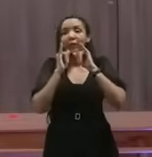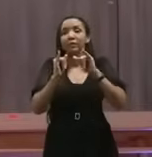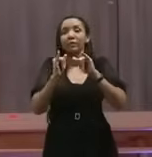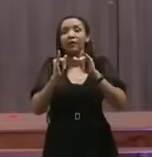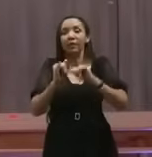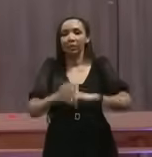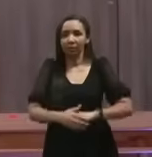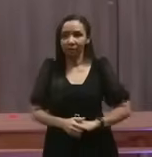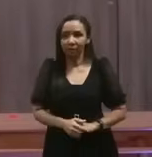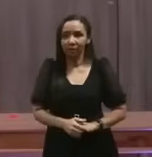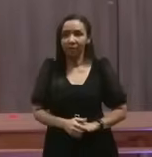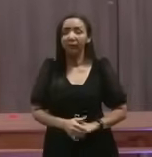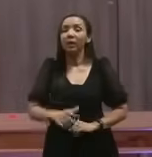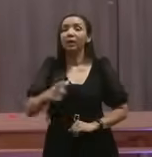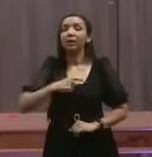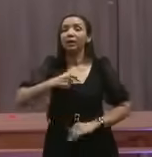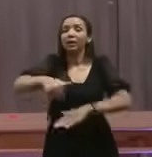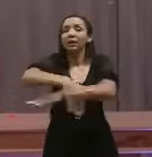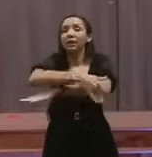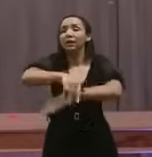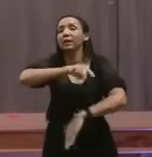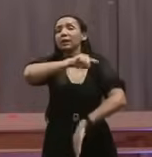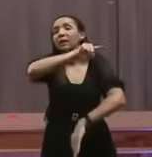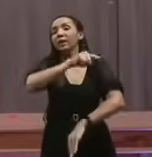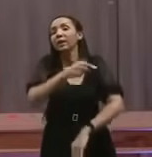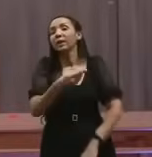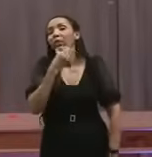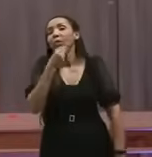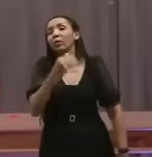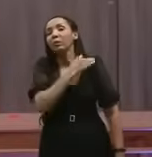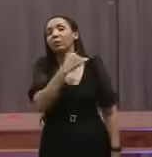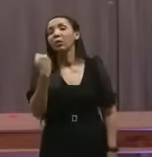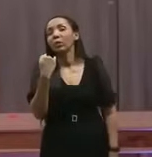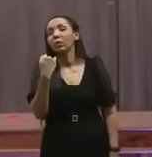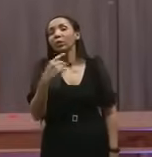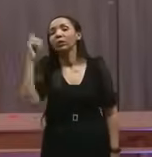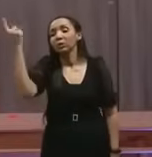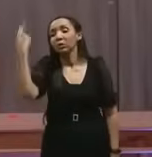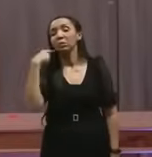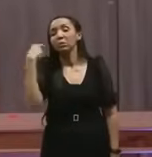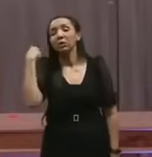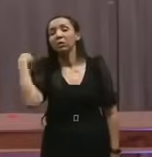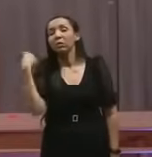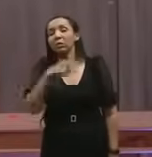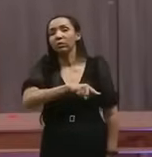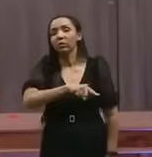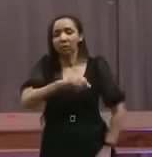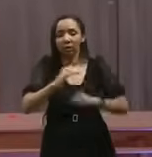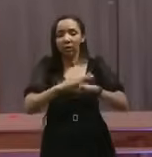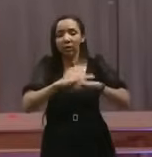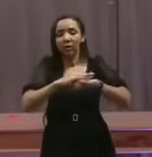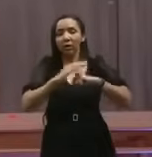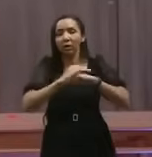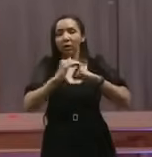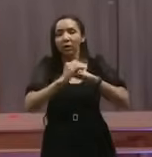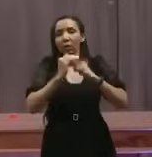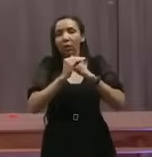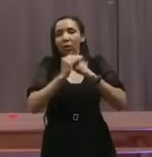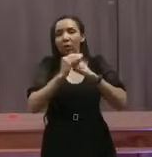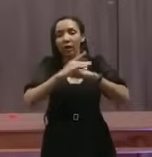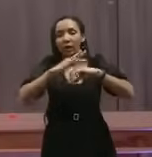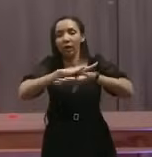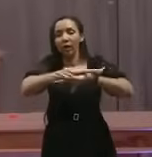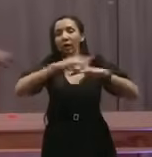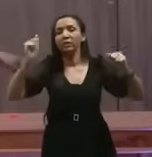fazem eu nunca vi um chegar aqui e dizer assim aqui tem um fulano de tal que está leproso e Deus disse que é para